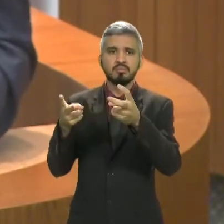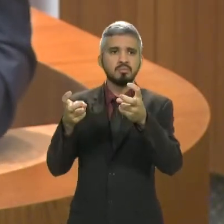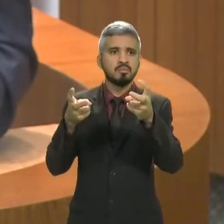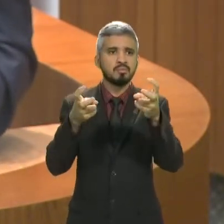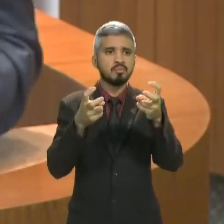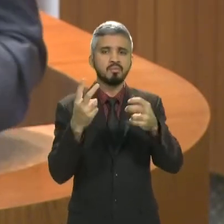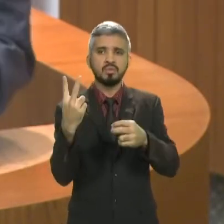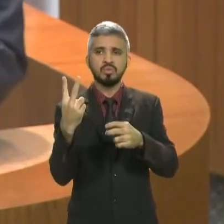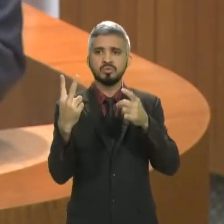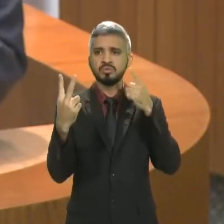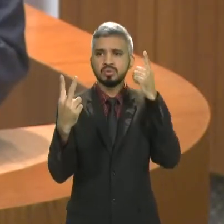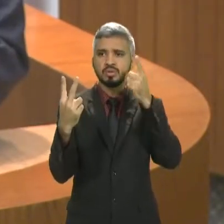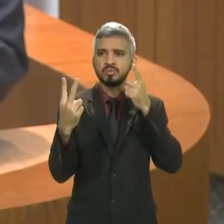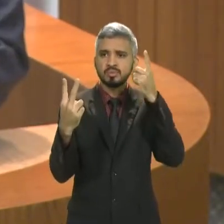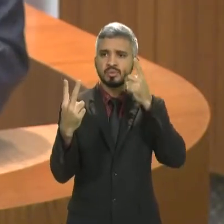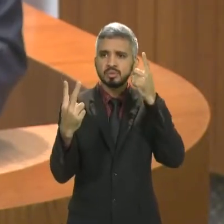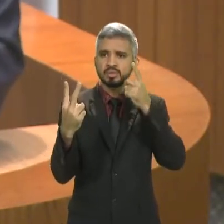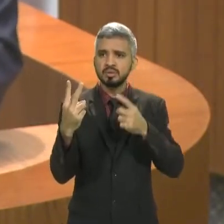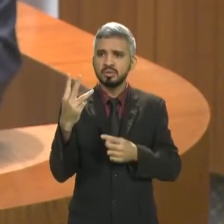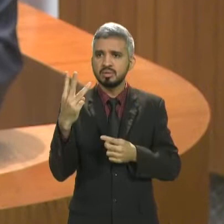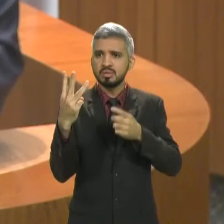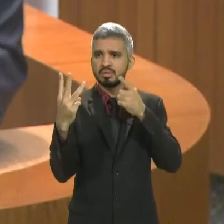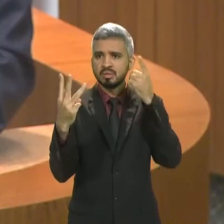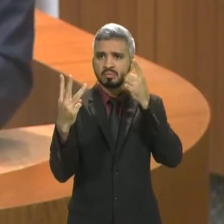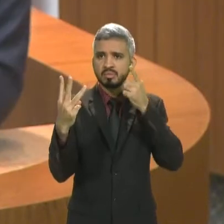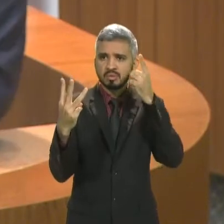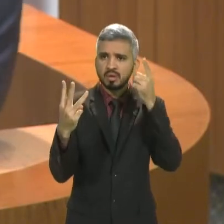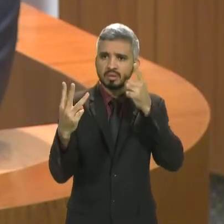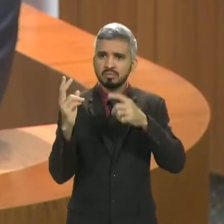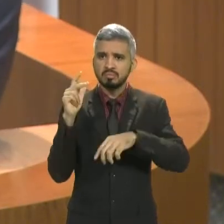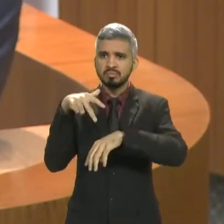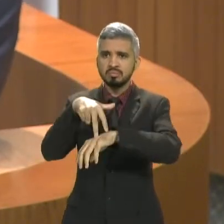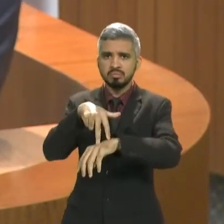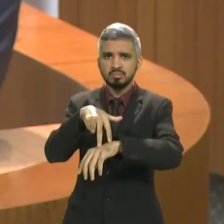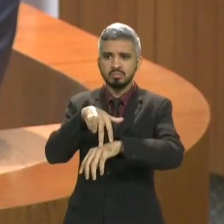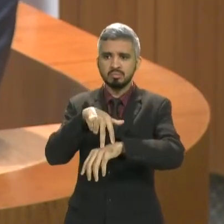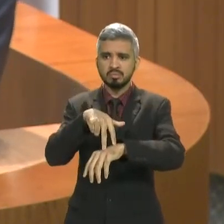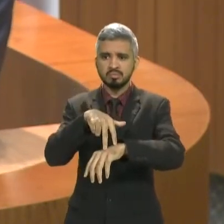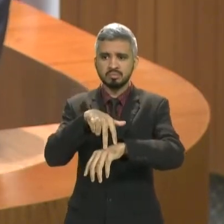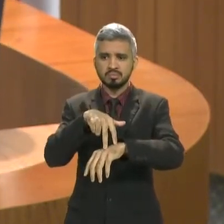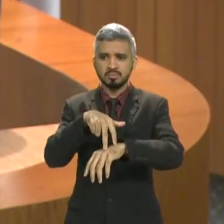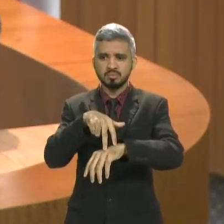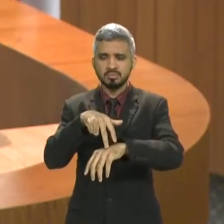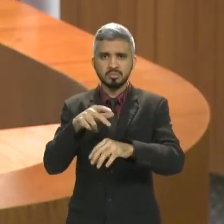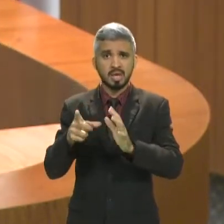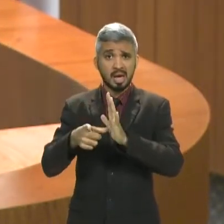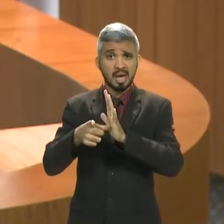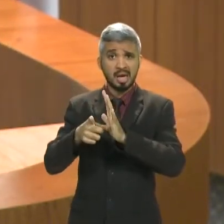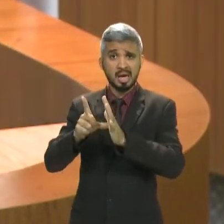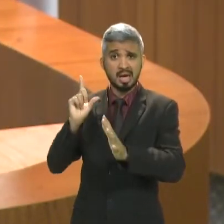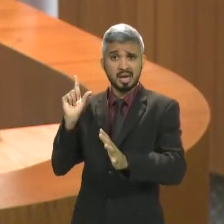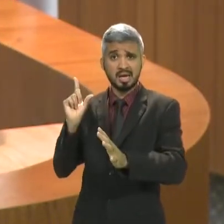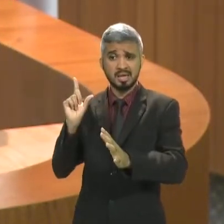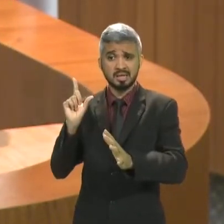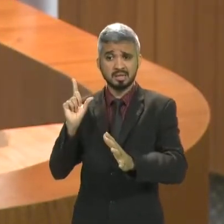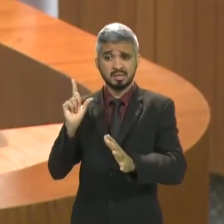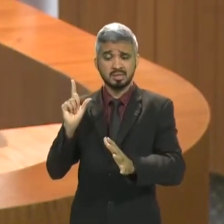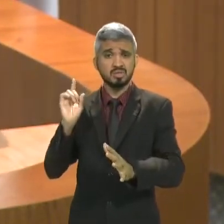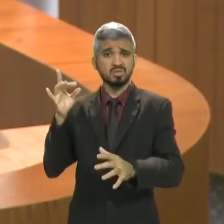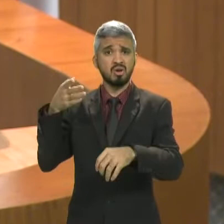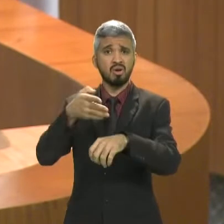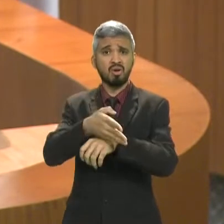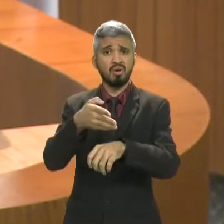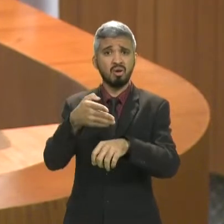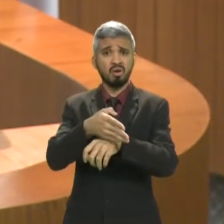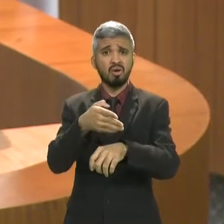dois deputados, três deputados subiram a esta casa aqui, que outrora vinha nesta casa e fazia pior.